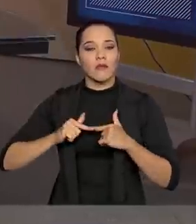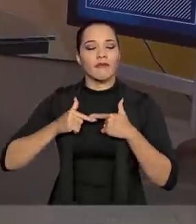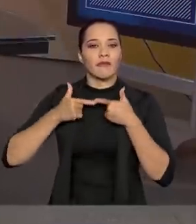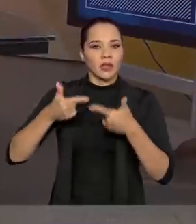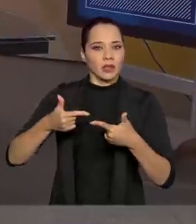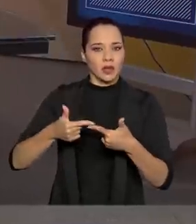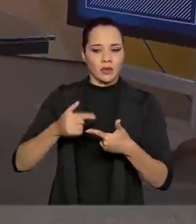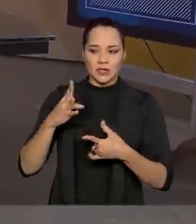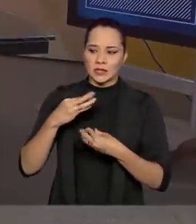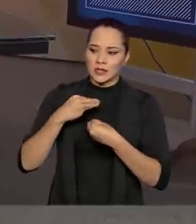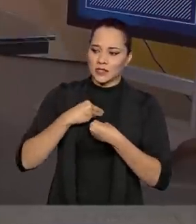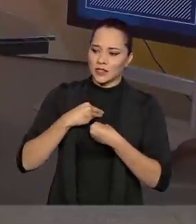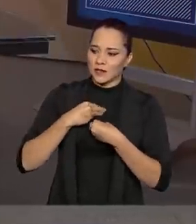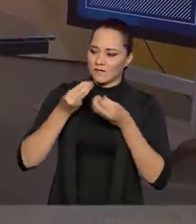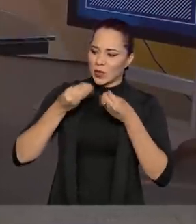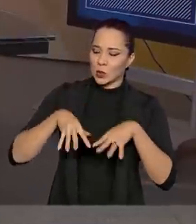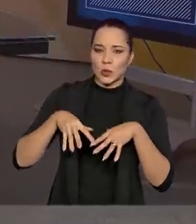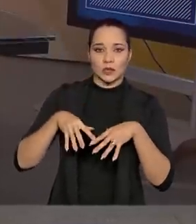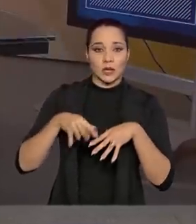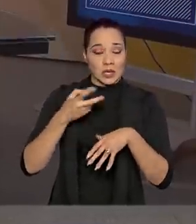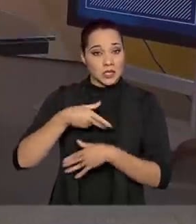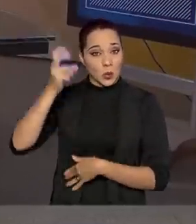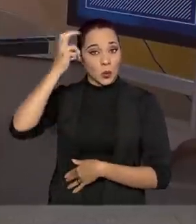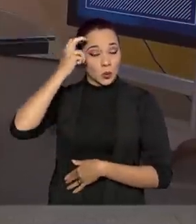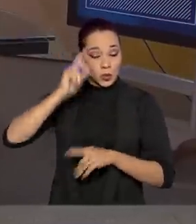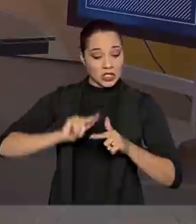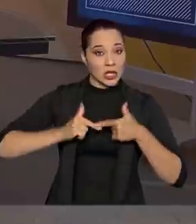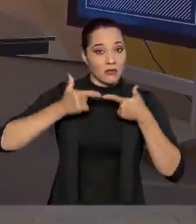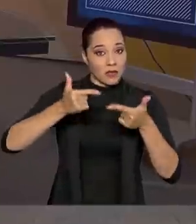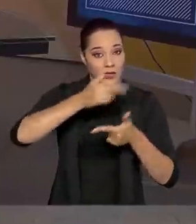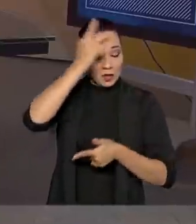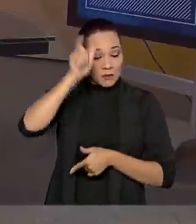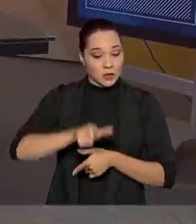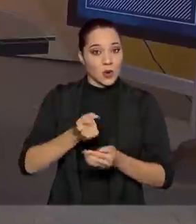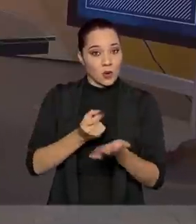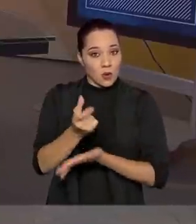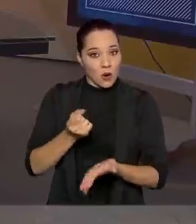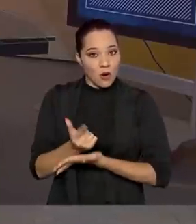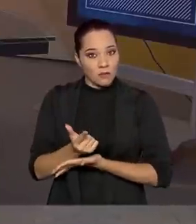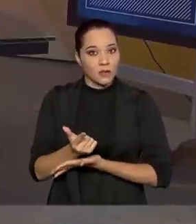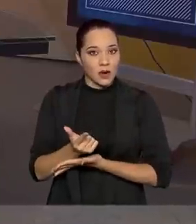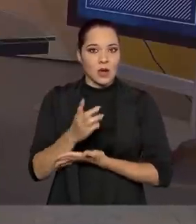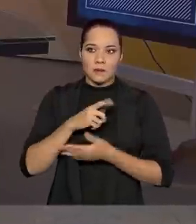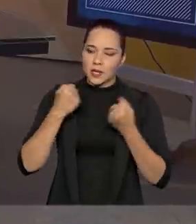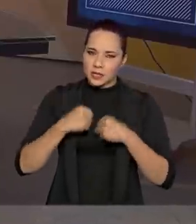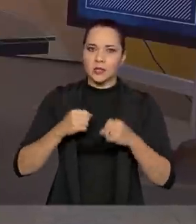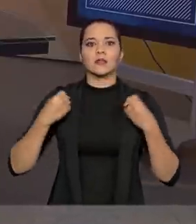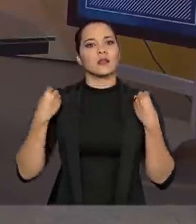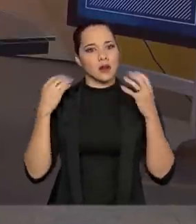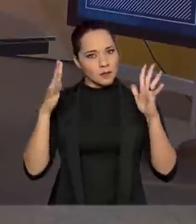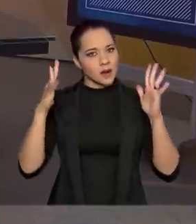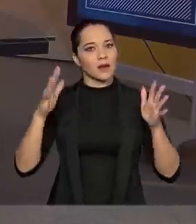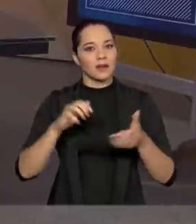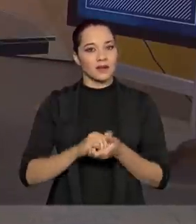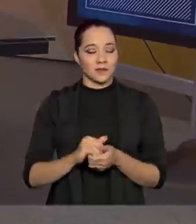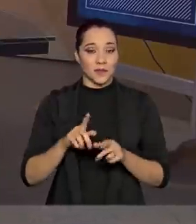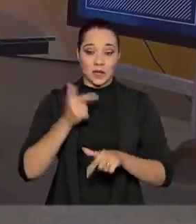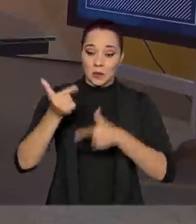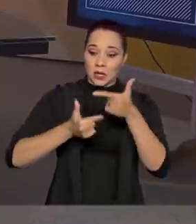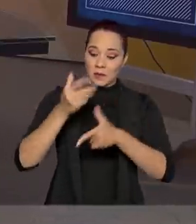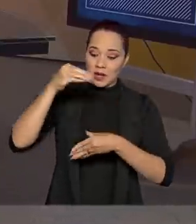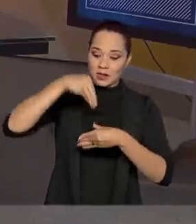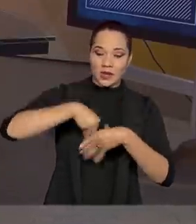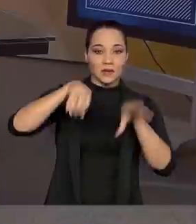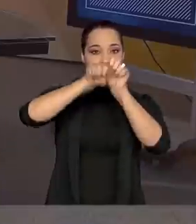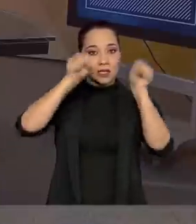sentiam lesados. Então, essa cultura de defesa do consumidor, ela é realmente para ser celebrada e tem uma atuação dentro do